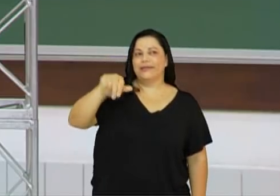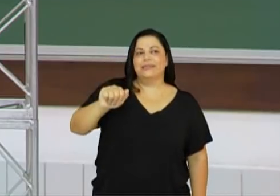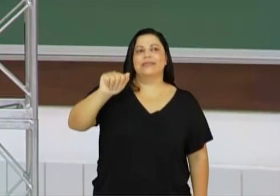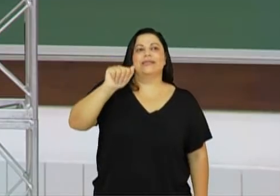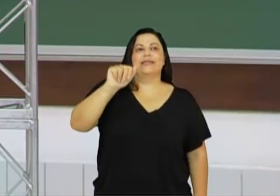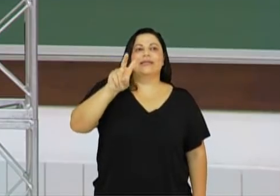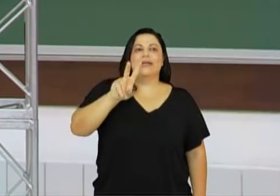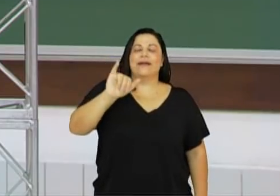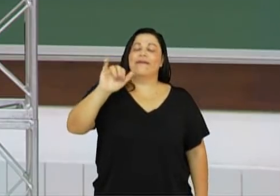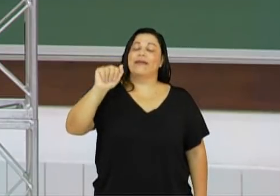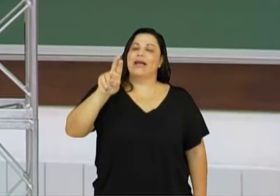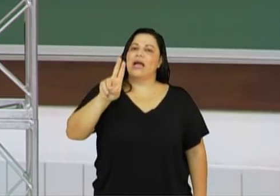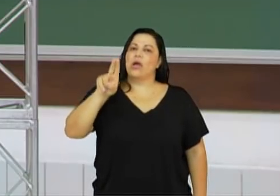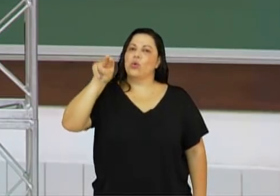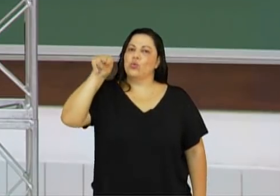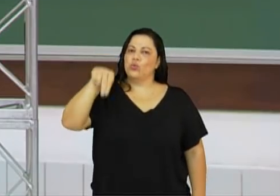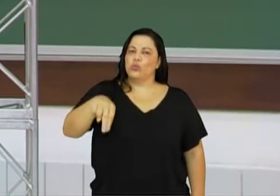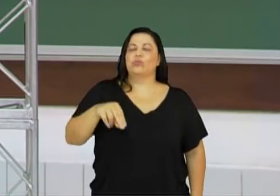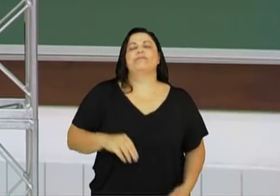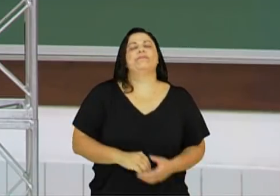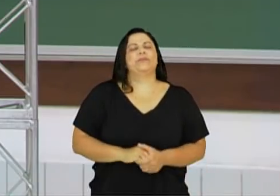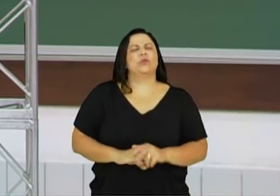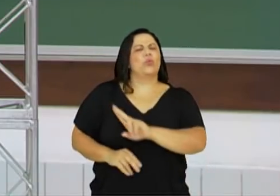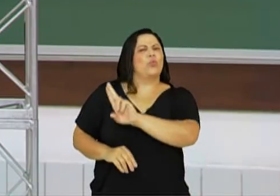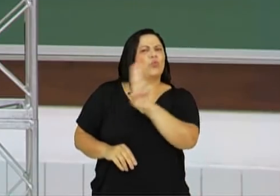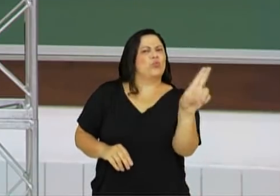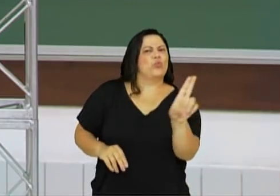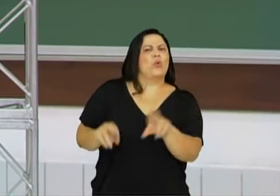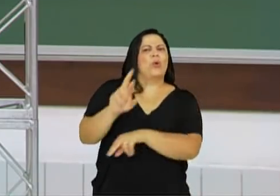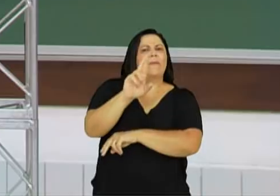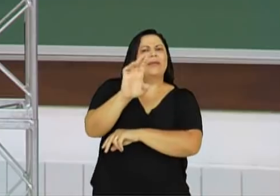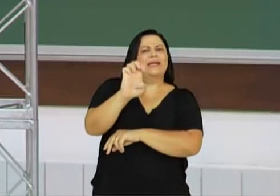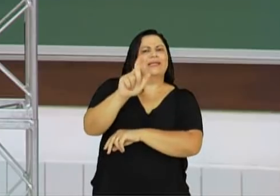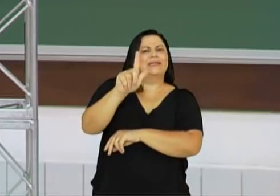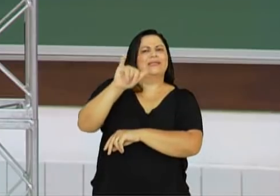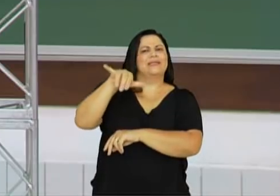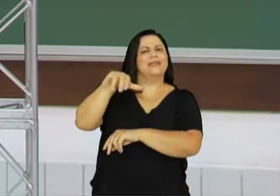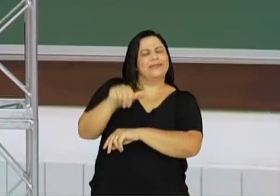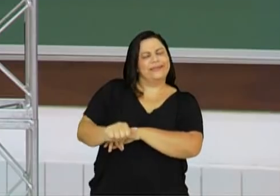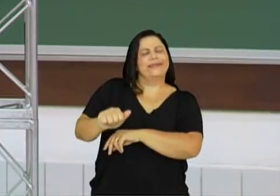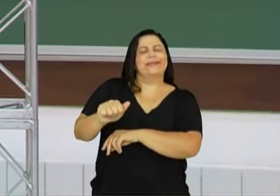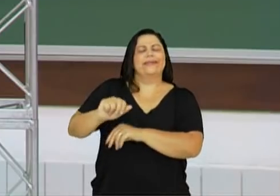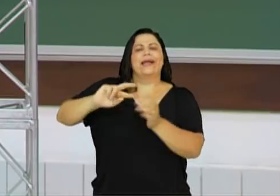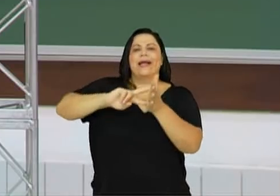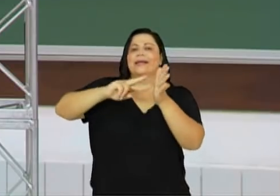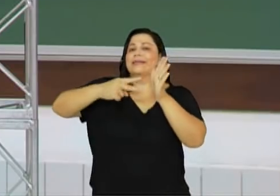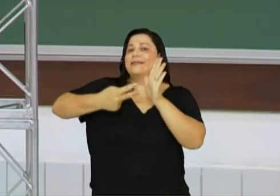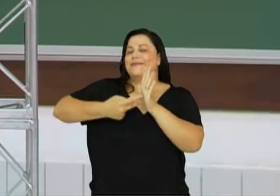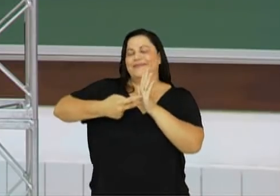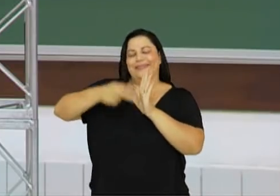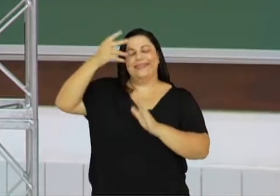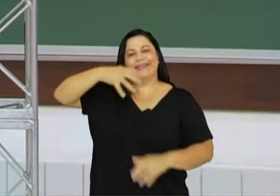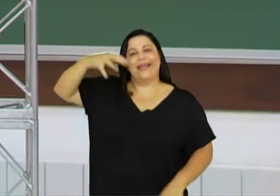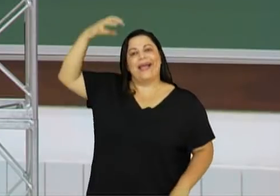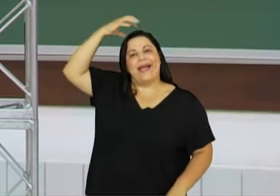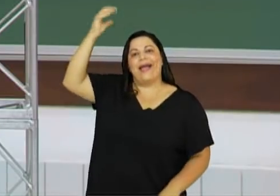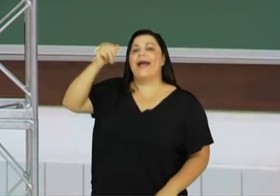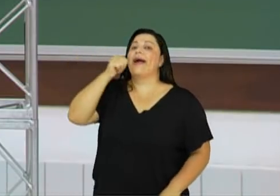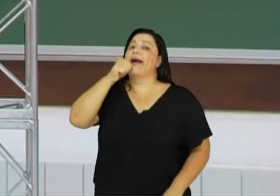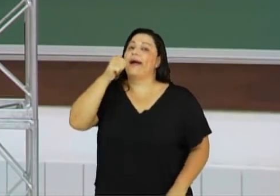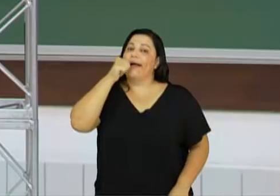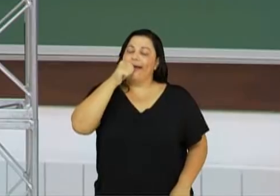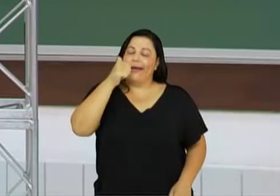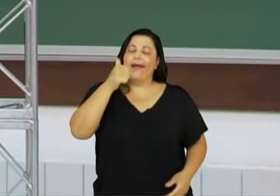né? Mais uma expressão latina, né? O nome Regina significa rainha em latim. Regina Viarum, a